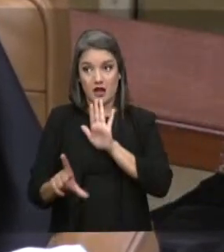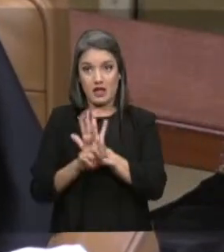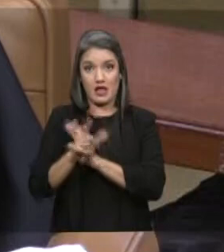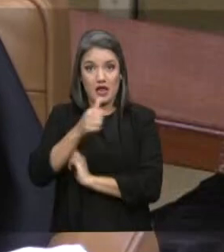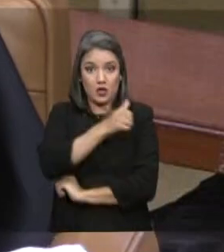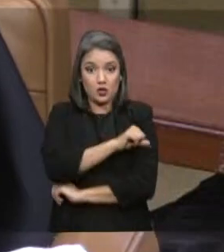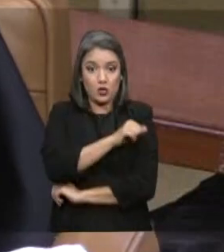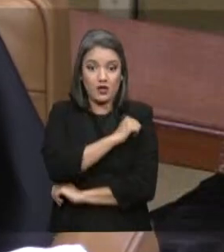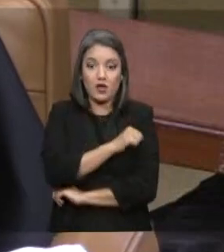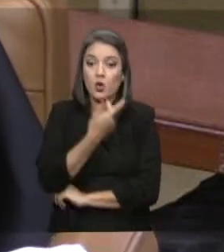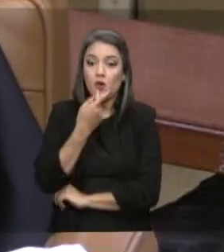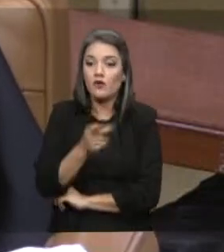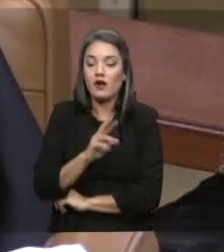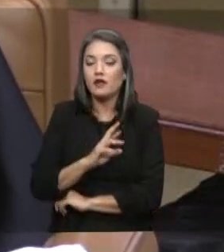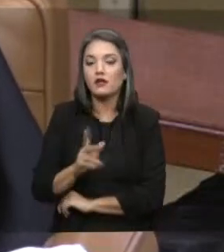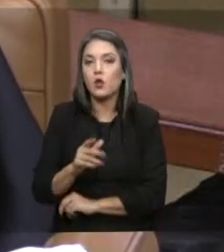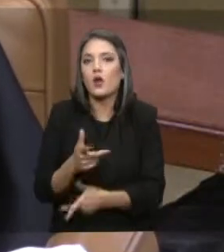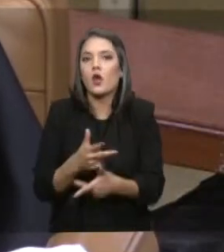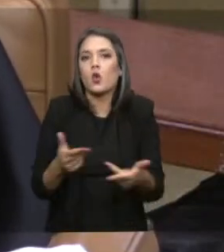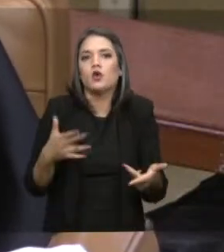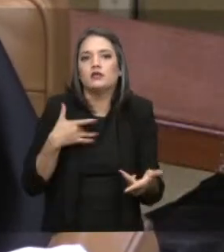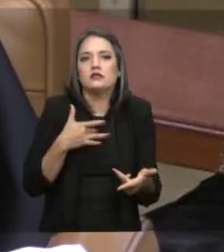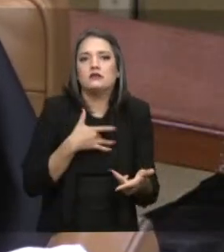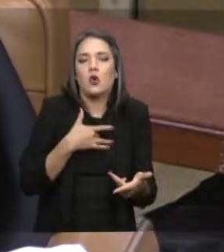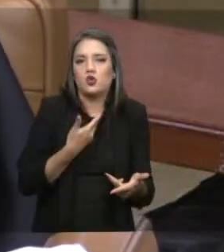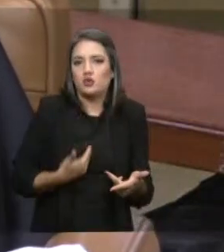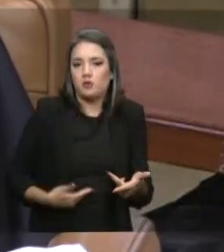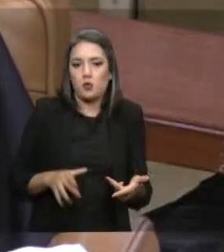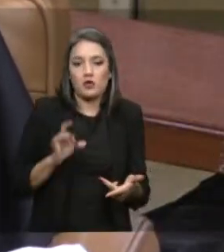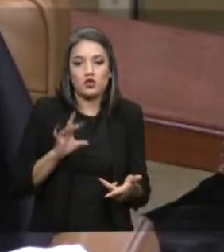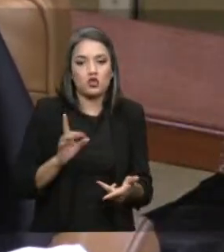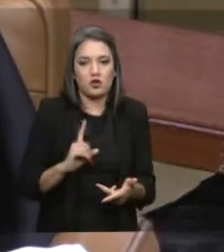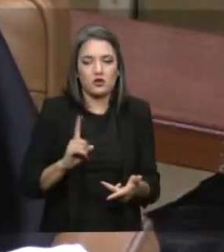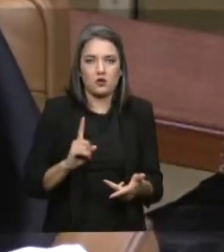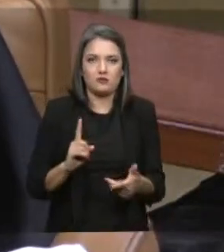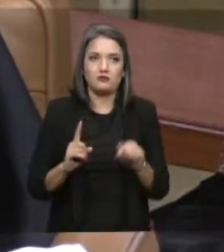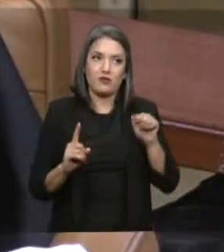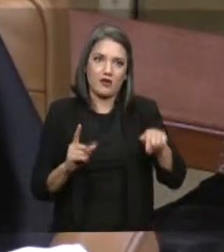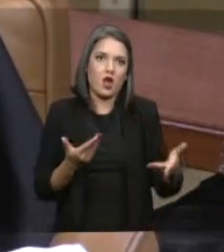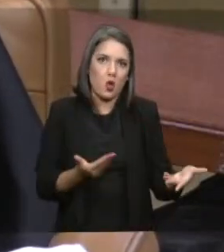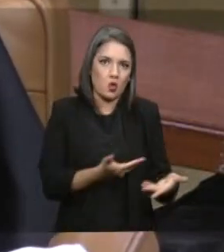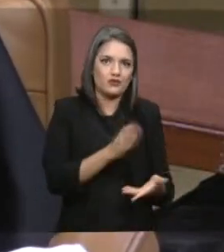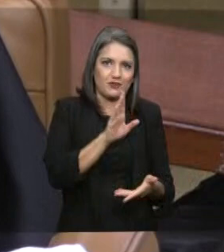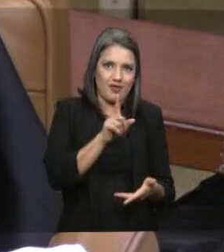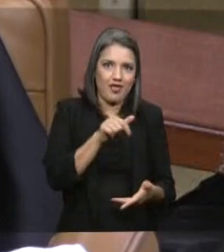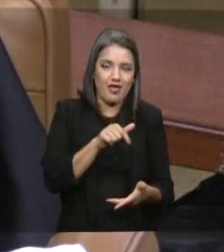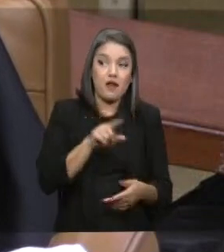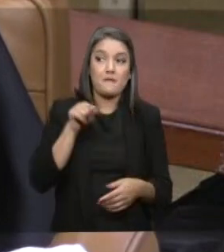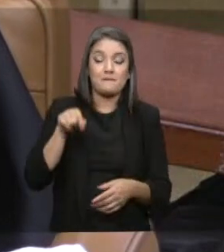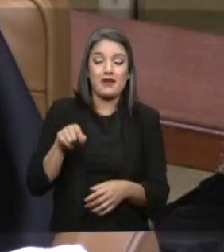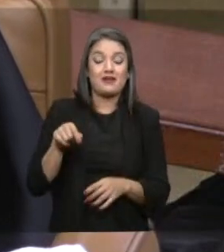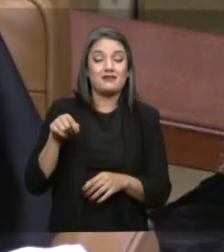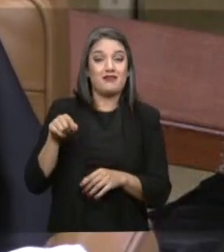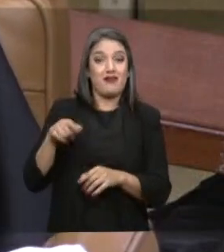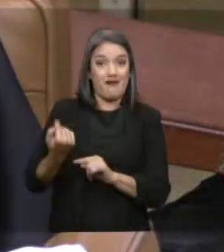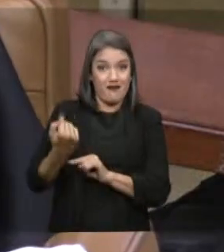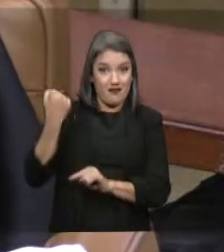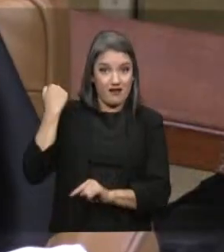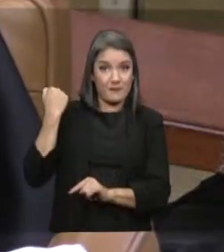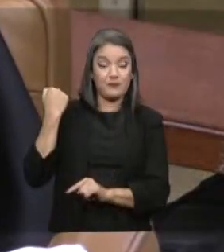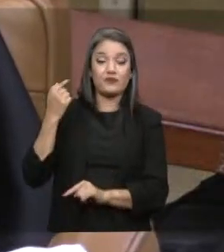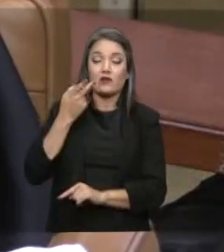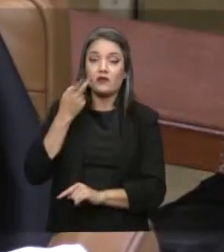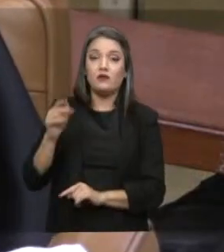dispunha não apenas sob medida de saúde pública como é o caso desta lei mas impulsionava